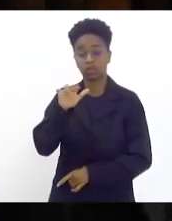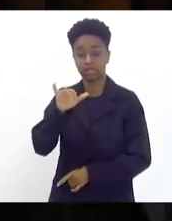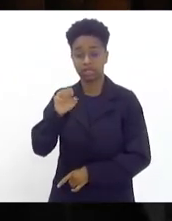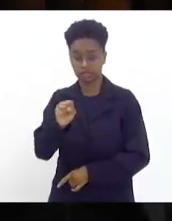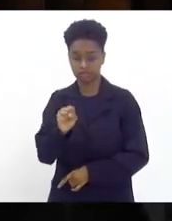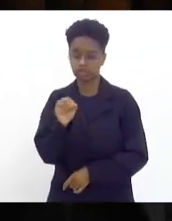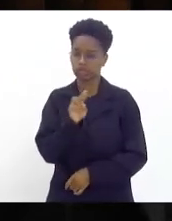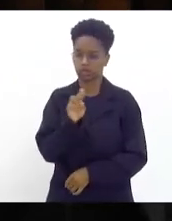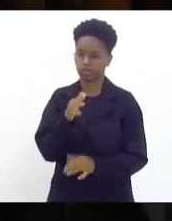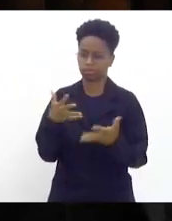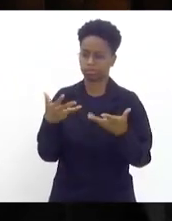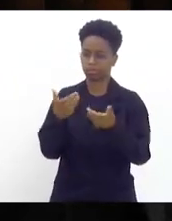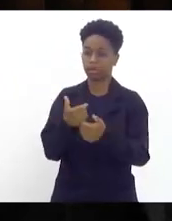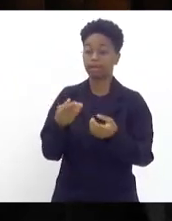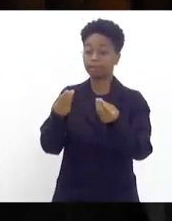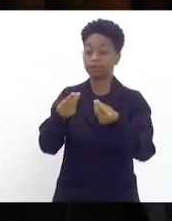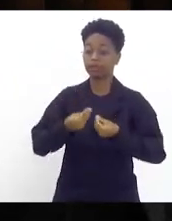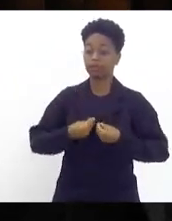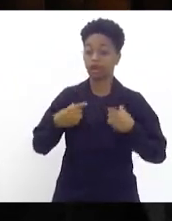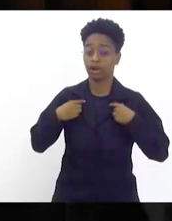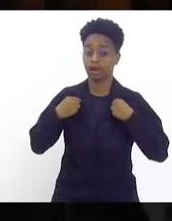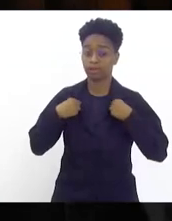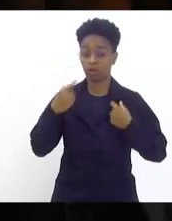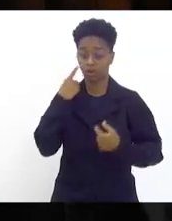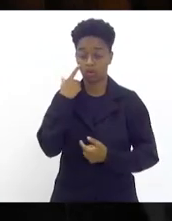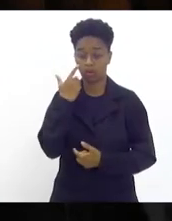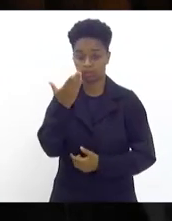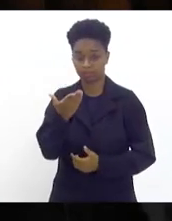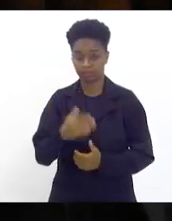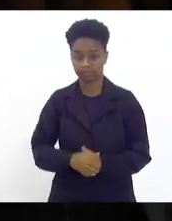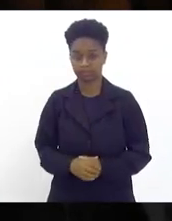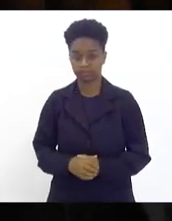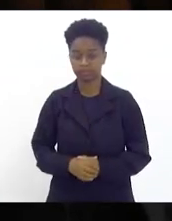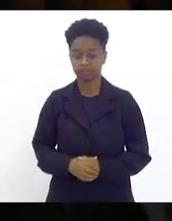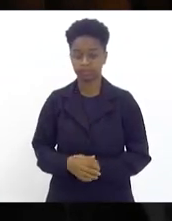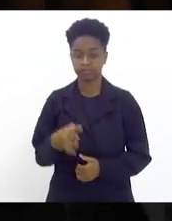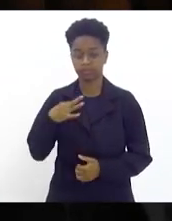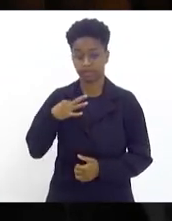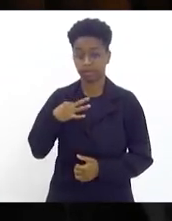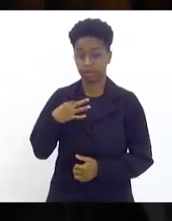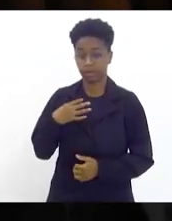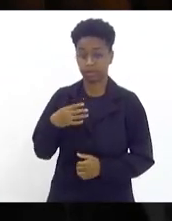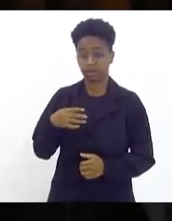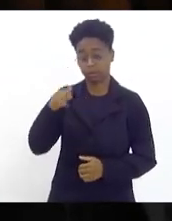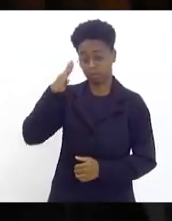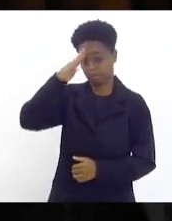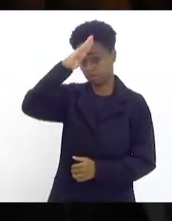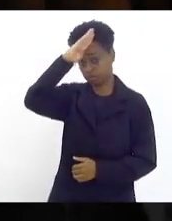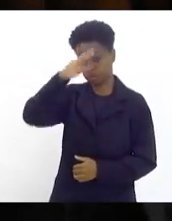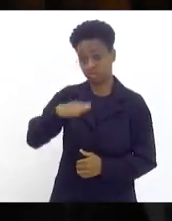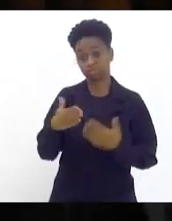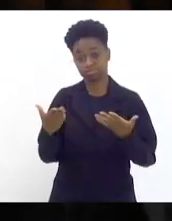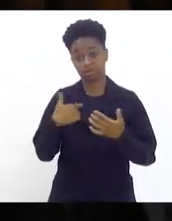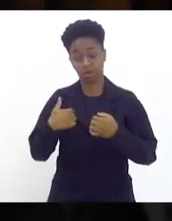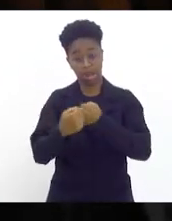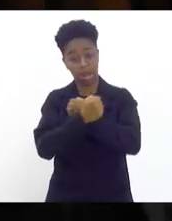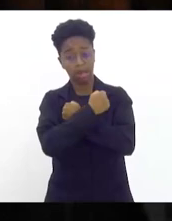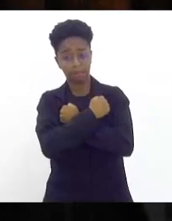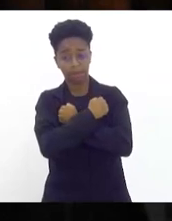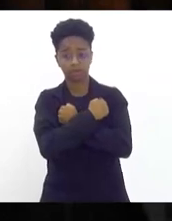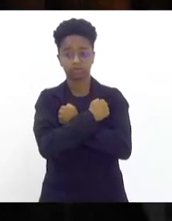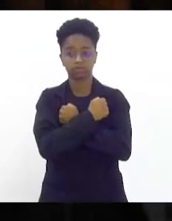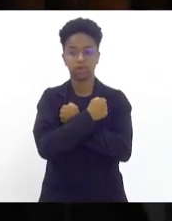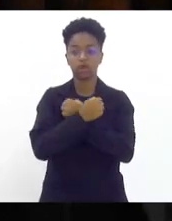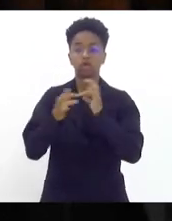o nome de craque e ele me deu essa camisa aqui ó essa camisa aqui do bolsonaro que tão queria mandar um abraço para toda